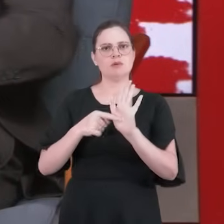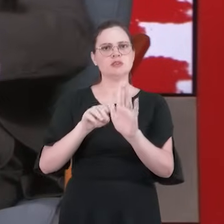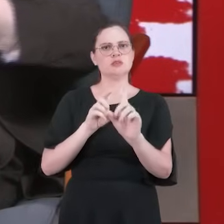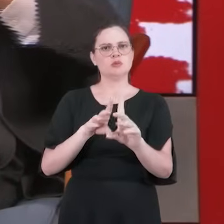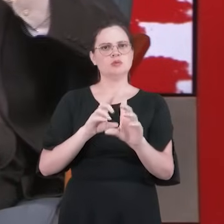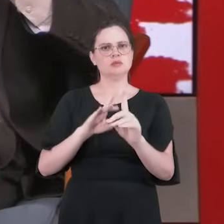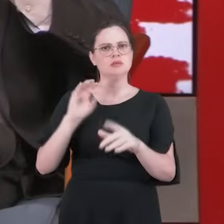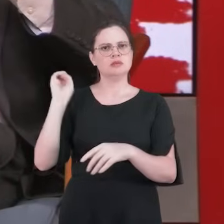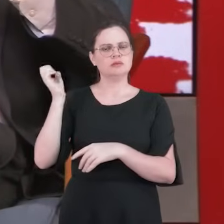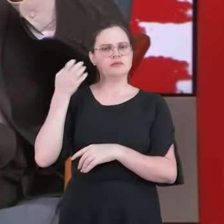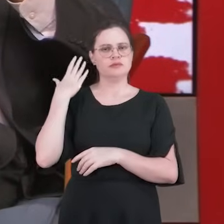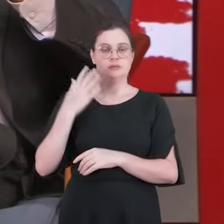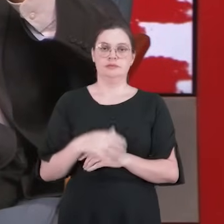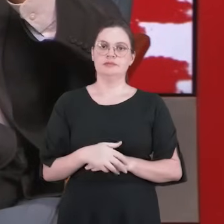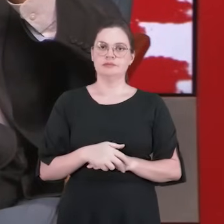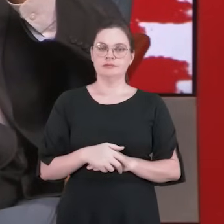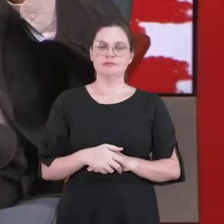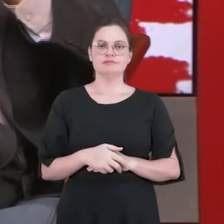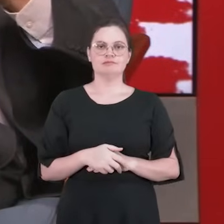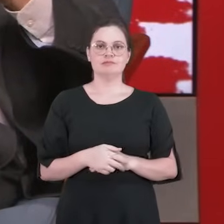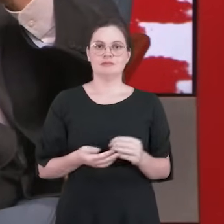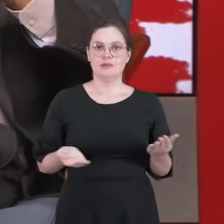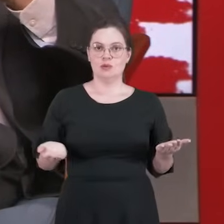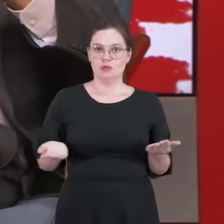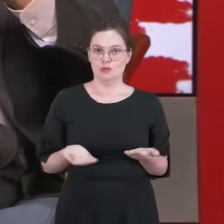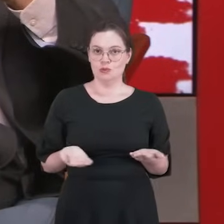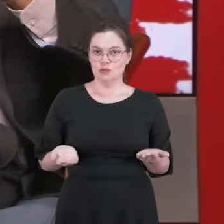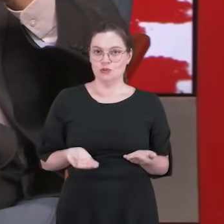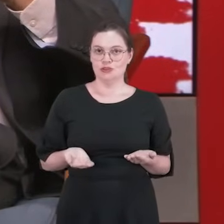mistério. Hoje,